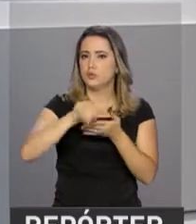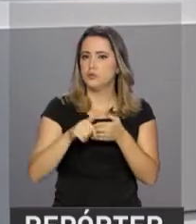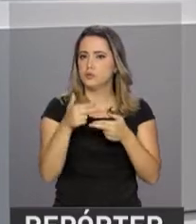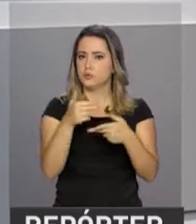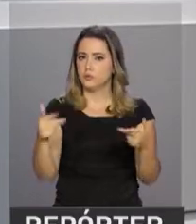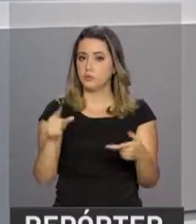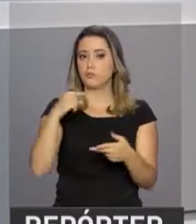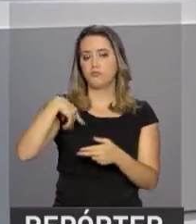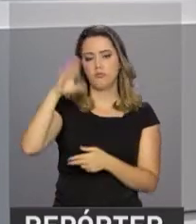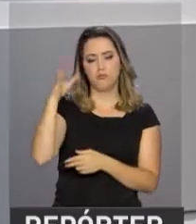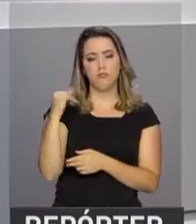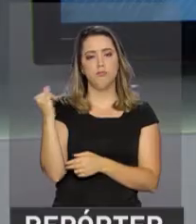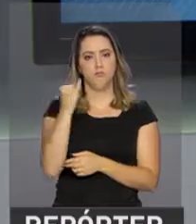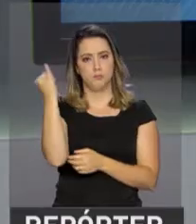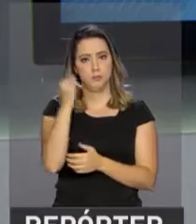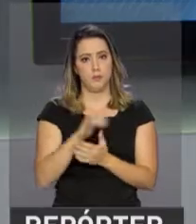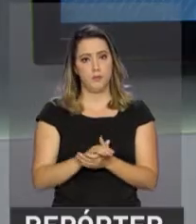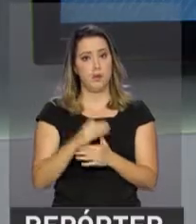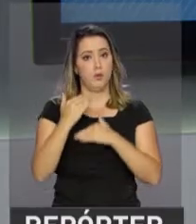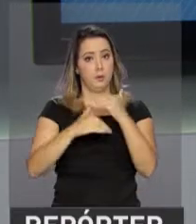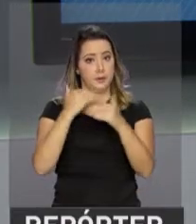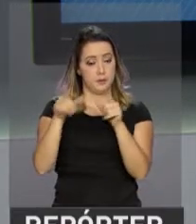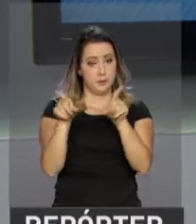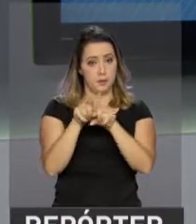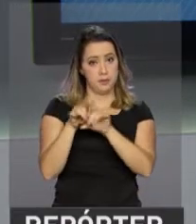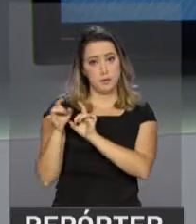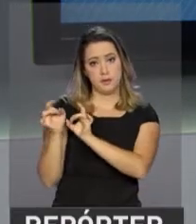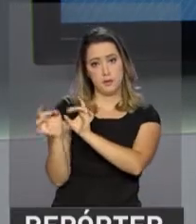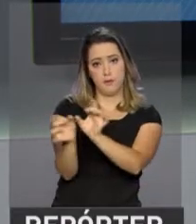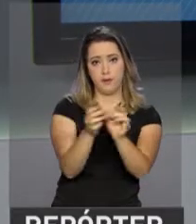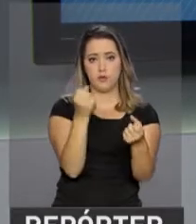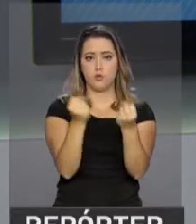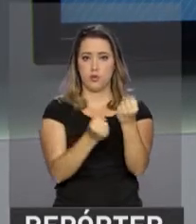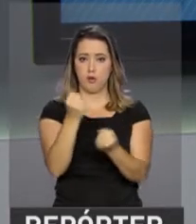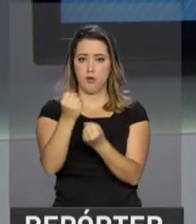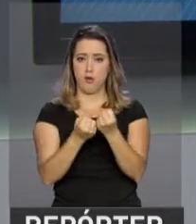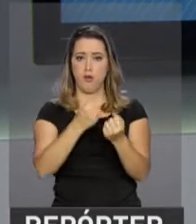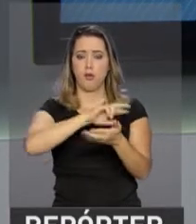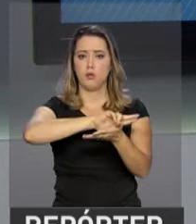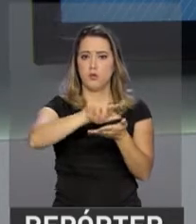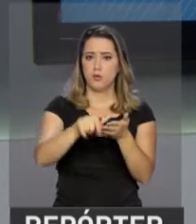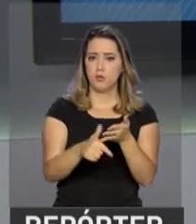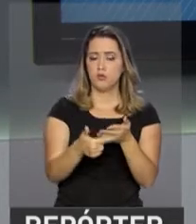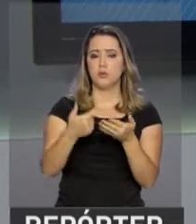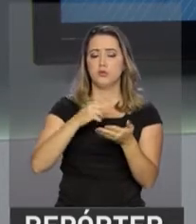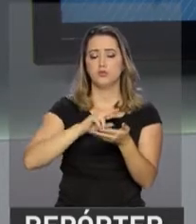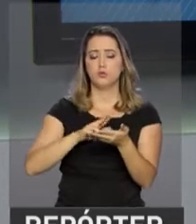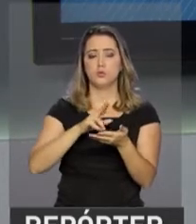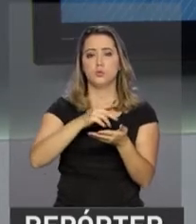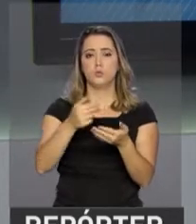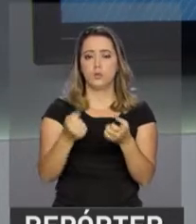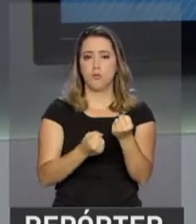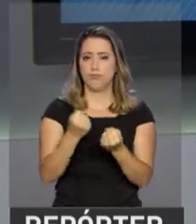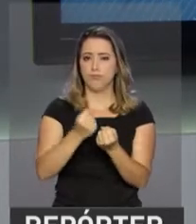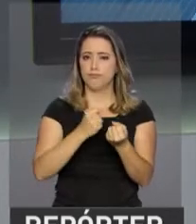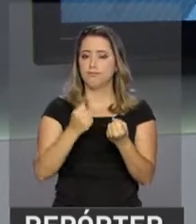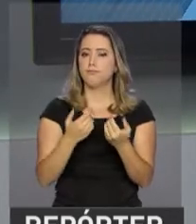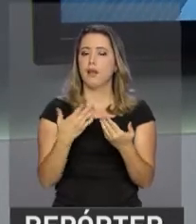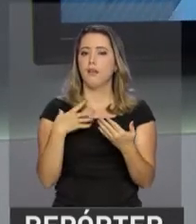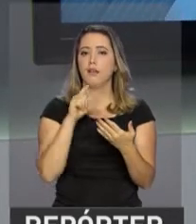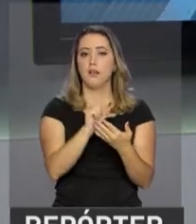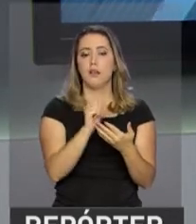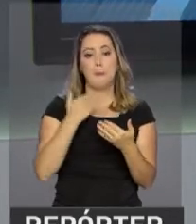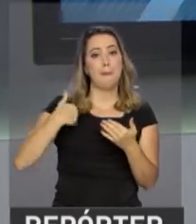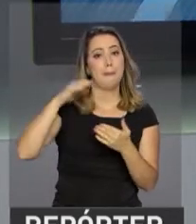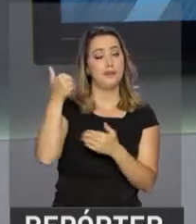foram os destaques crescimento também nas vendas de automóveis e veículos comerciais leves o aumento já é de mais